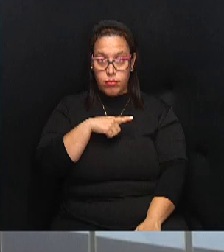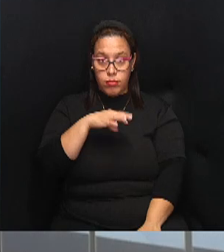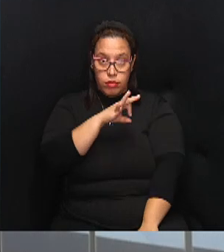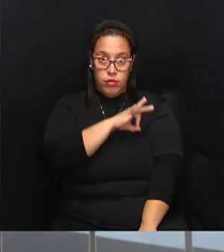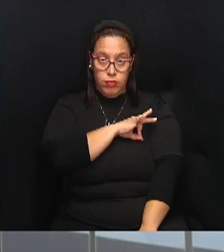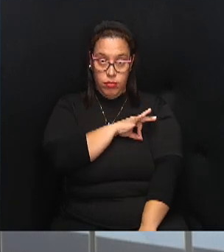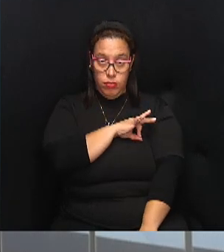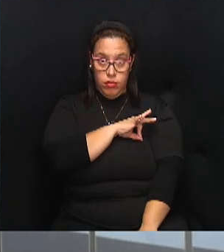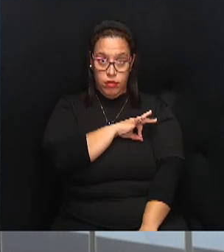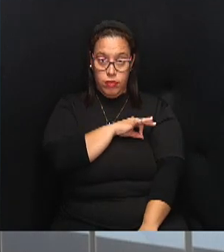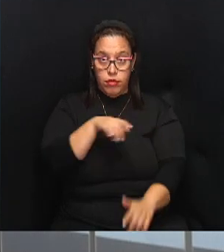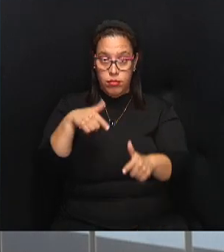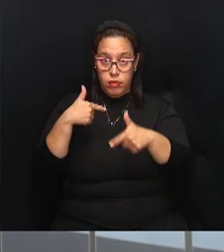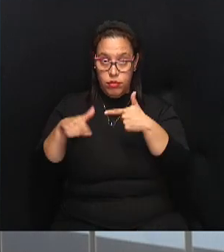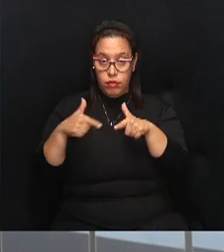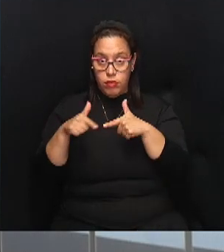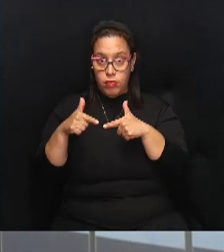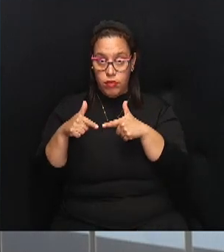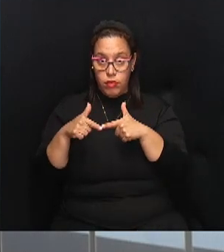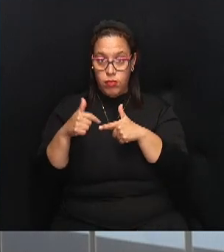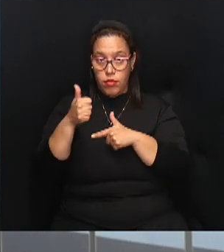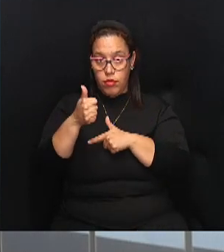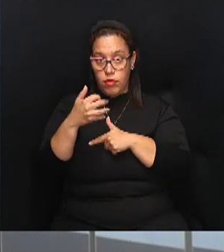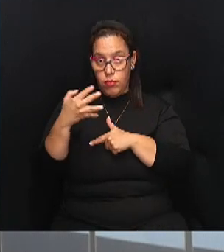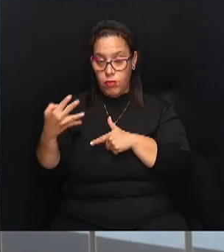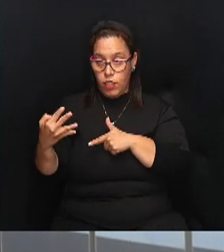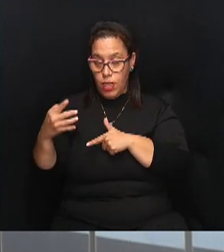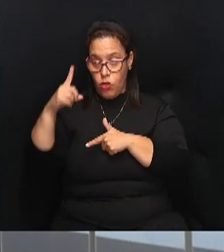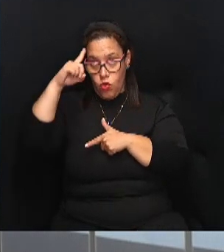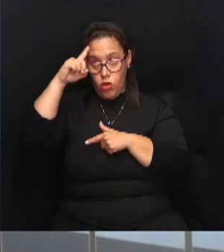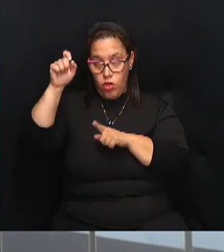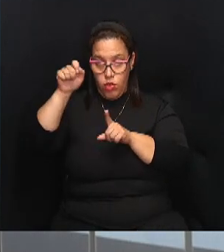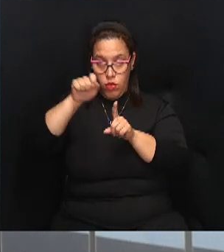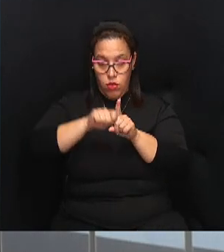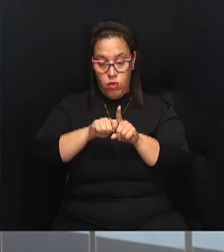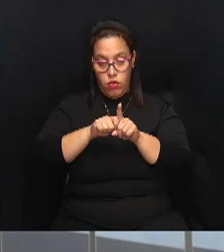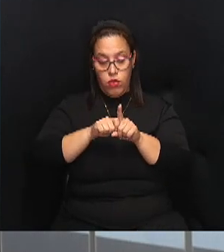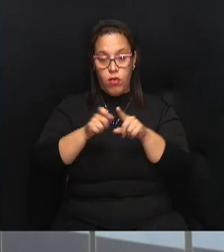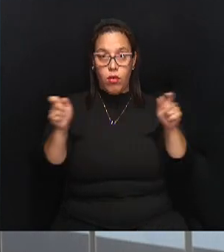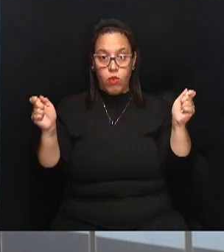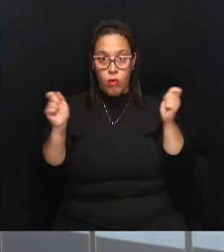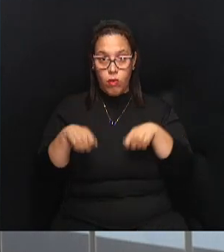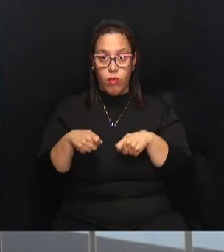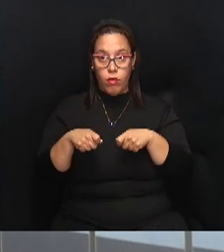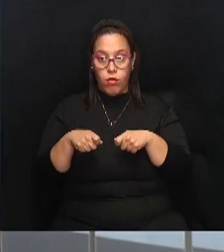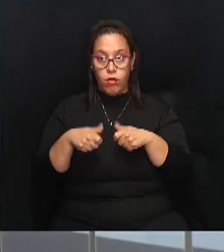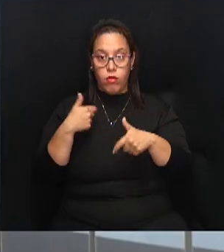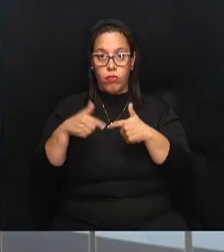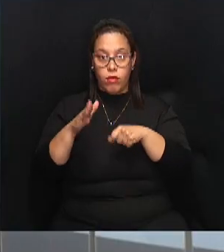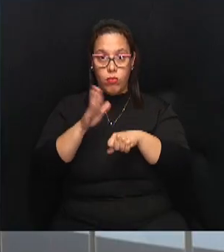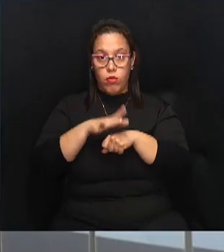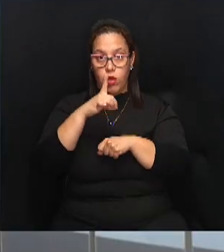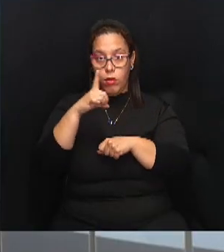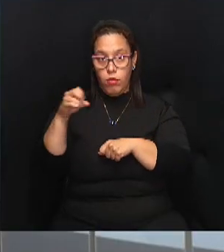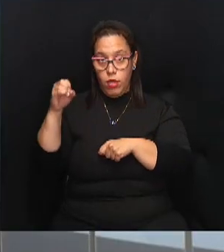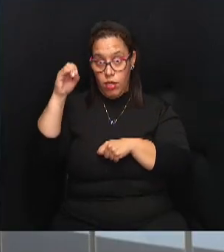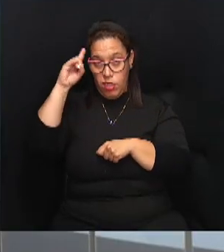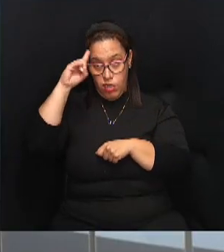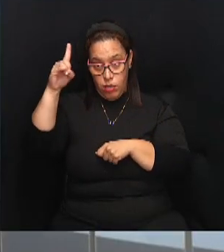policial trabalhando 14 dias no mês. Então, por causa disso que é possível ele trabalhar mais 10 dias.